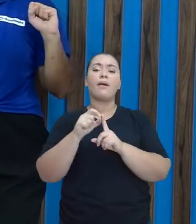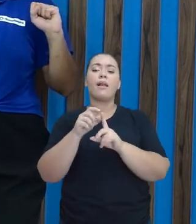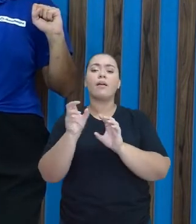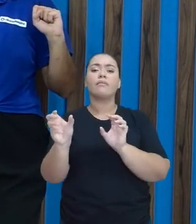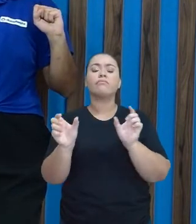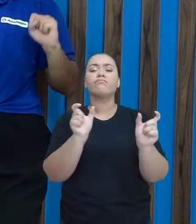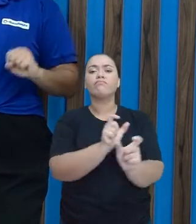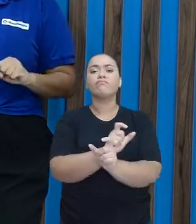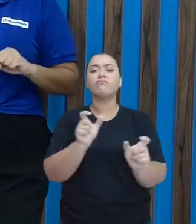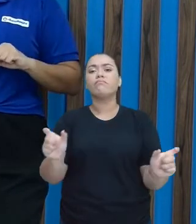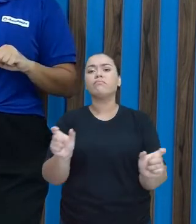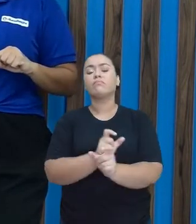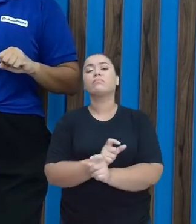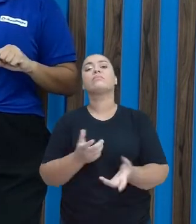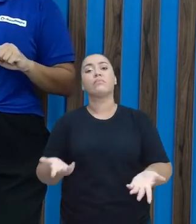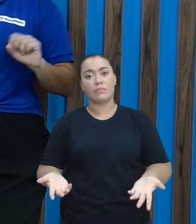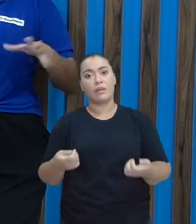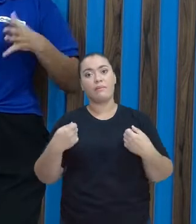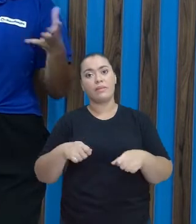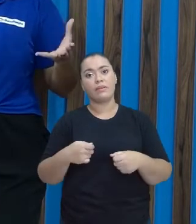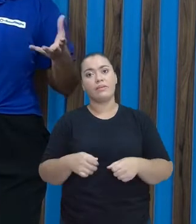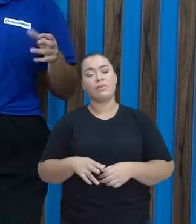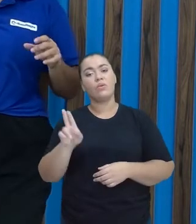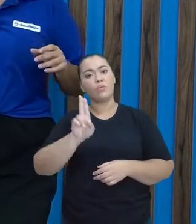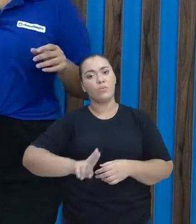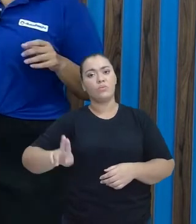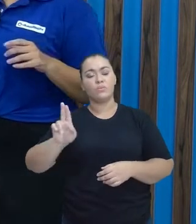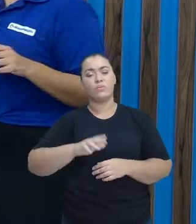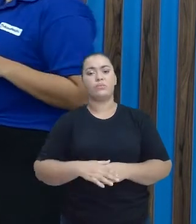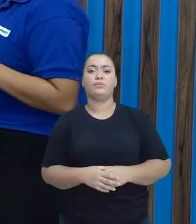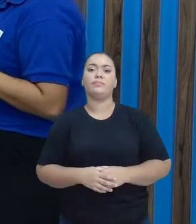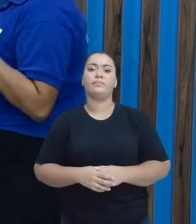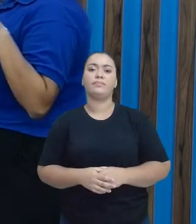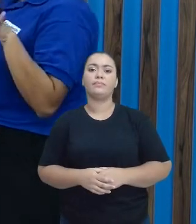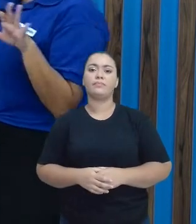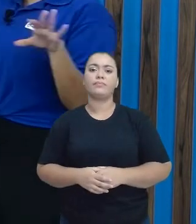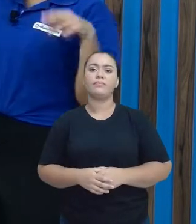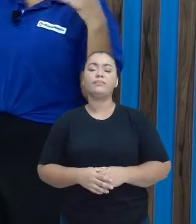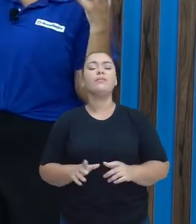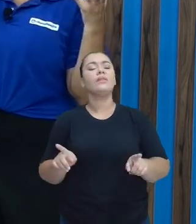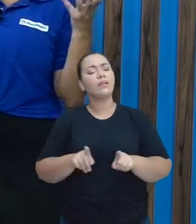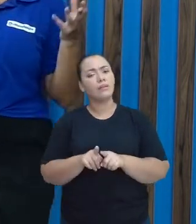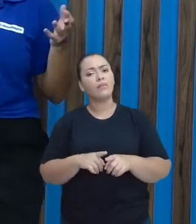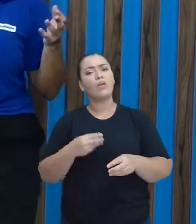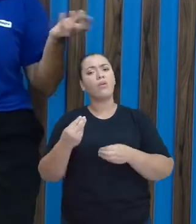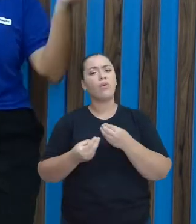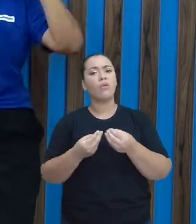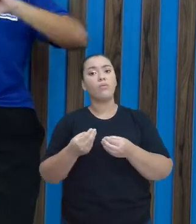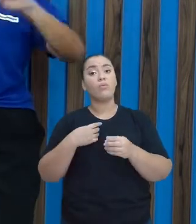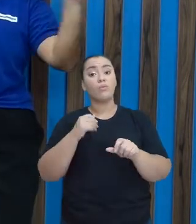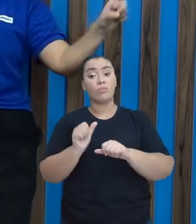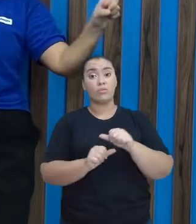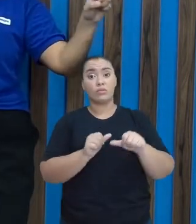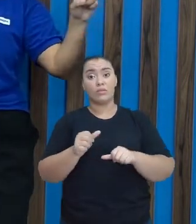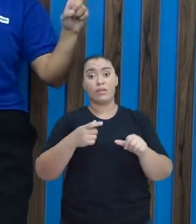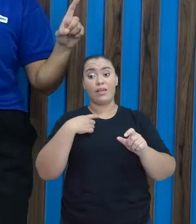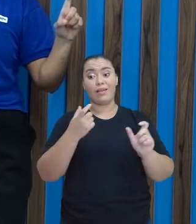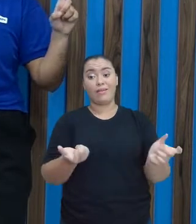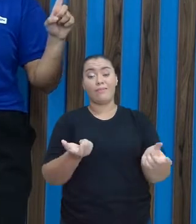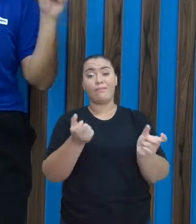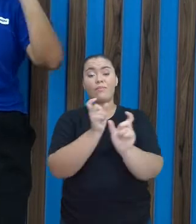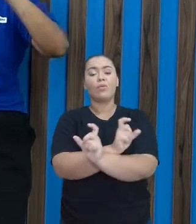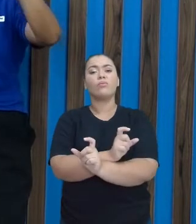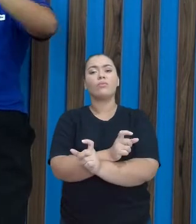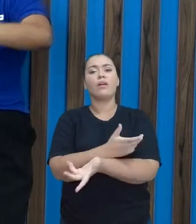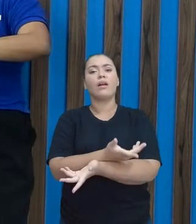das palavras, os usos, né? A gente vai ver também como muda quando a gente altera a ordem.